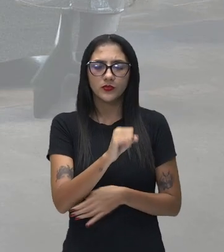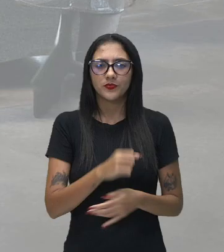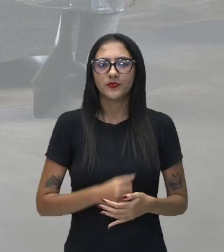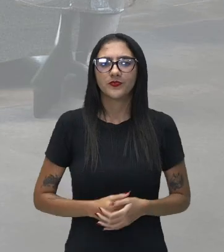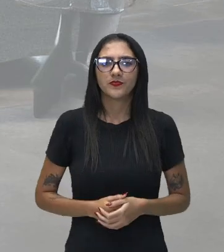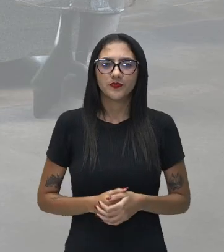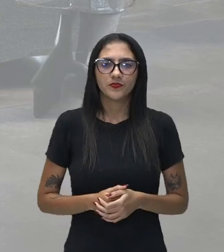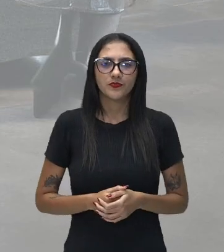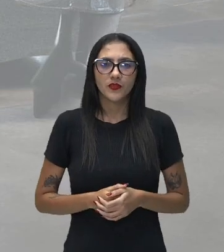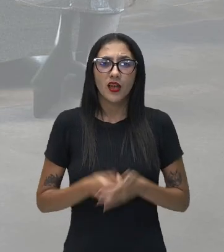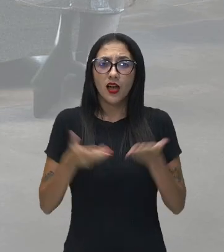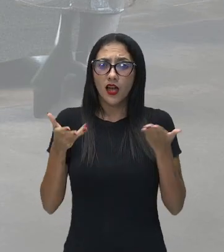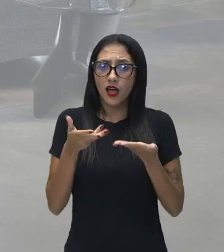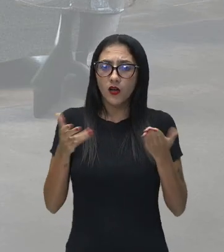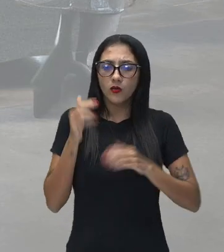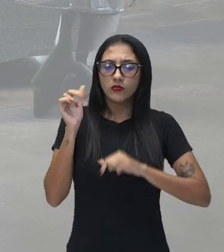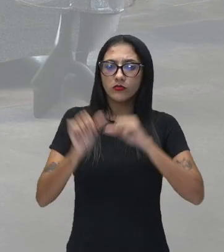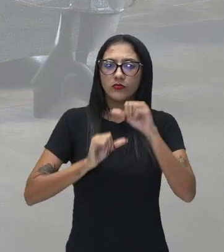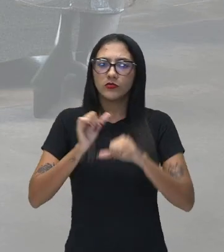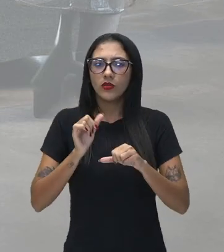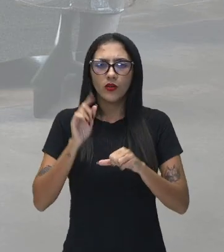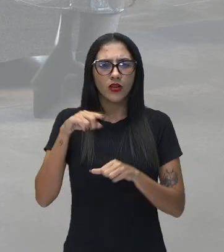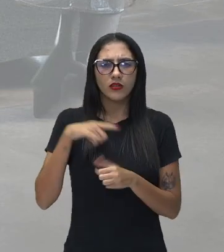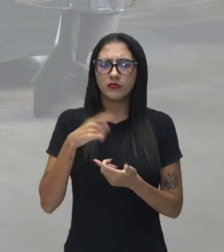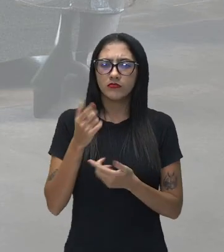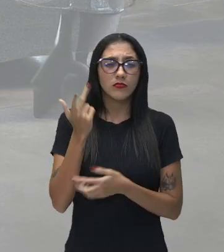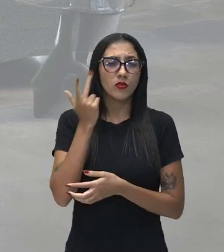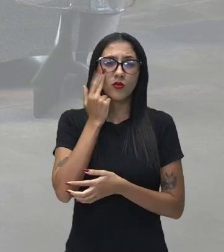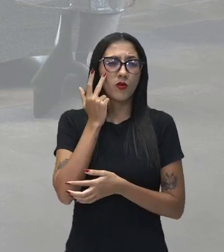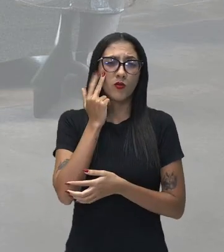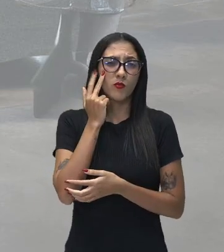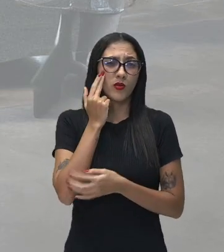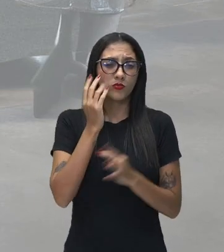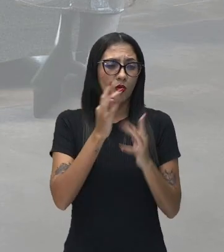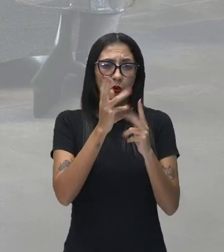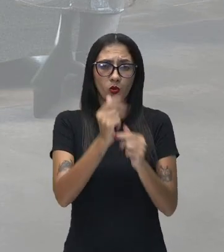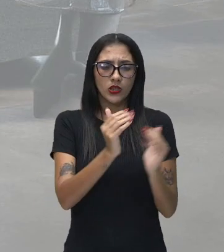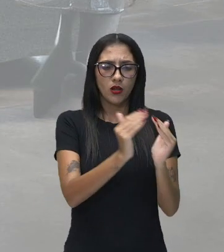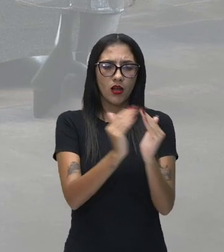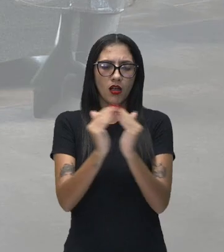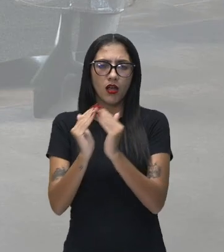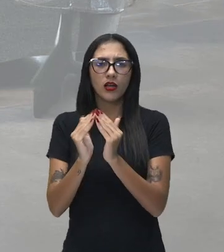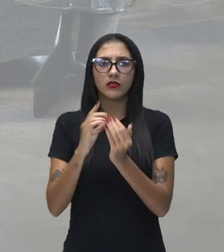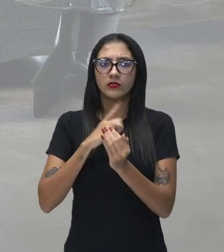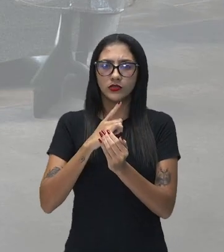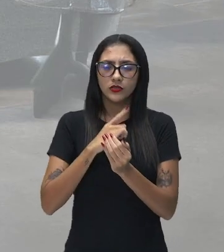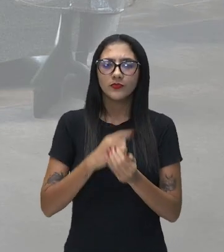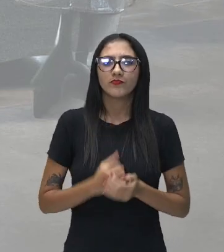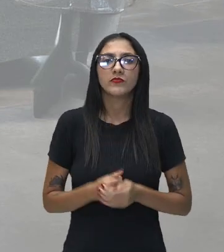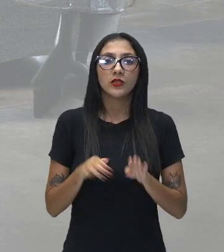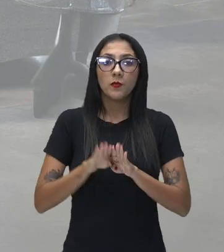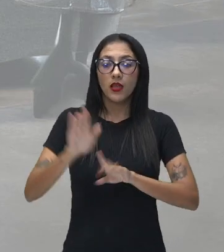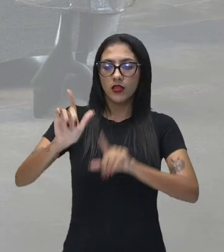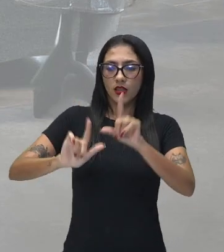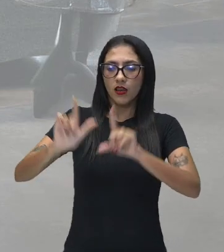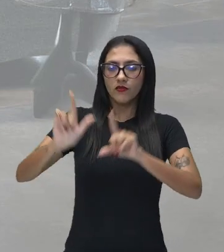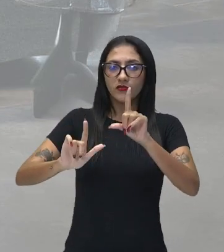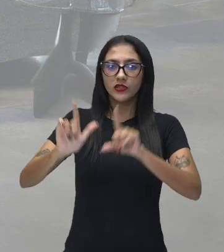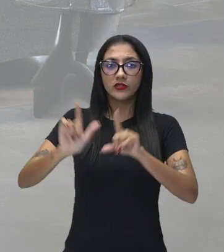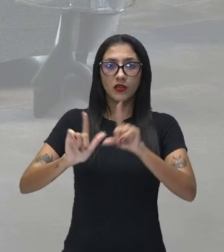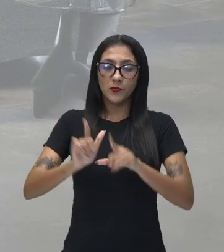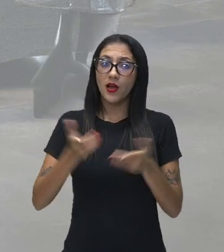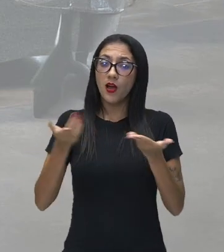Mas agora, esse telefone era algo comum dentro da casa das pessoas, além de quê? Das TVs, que agora serviam como um